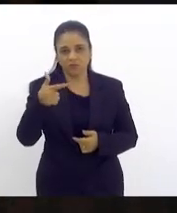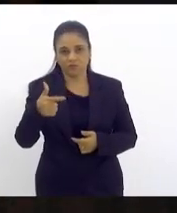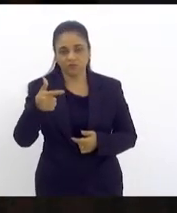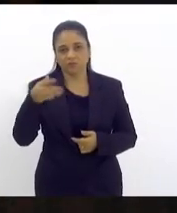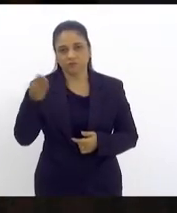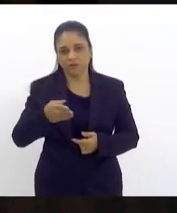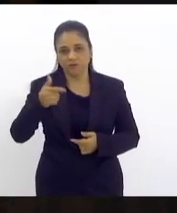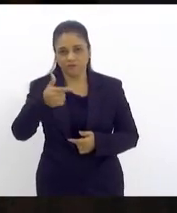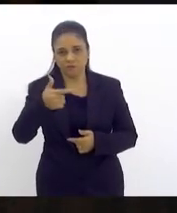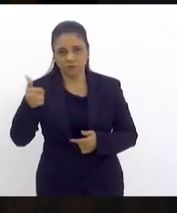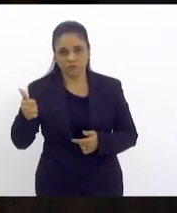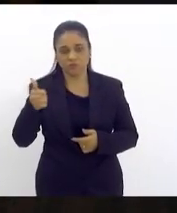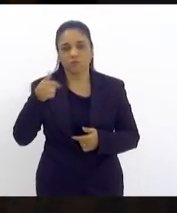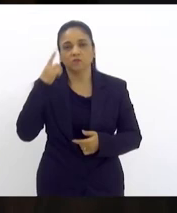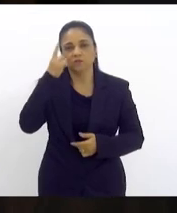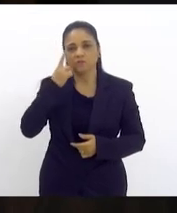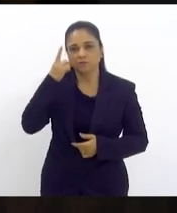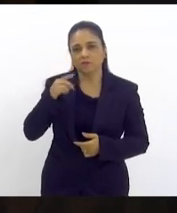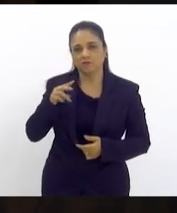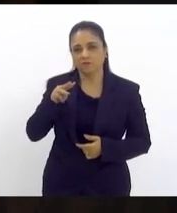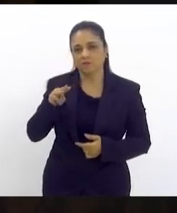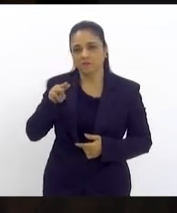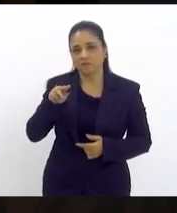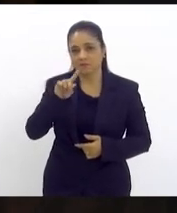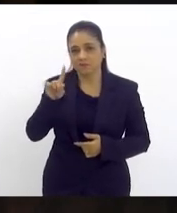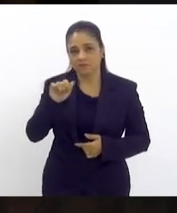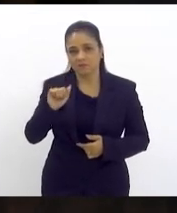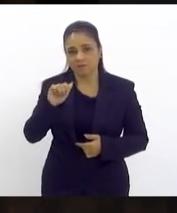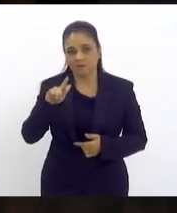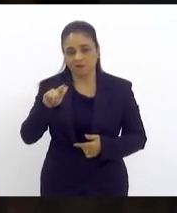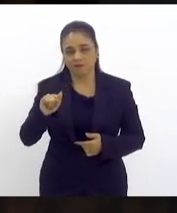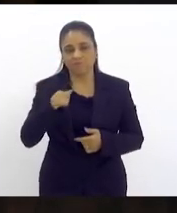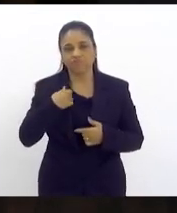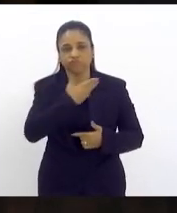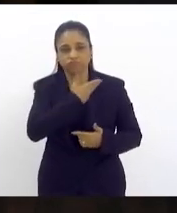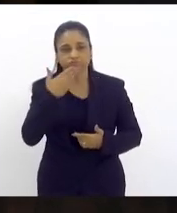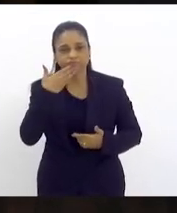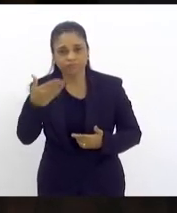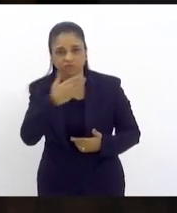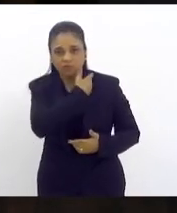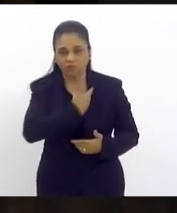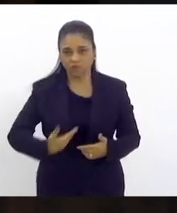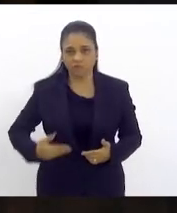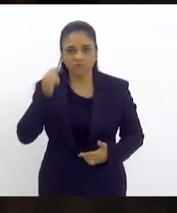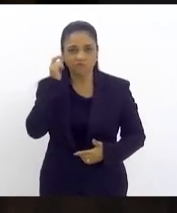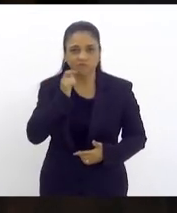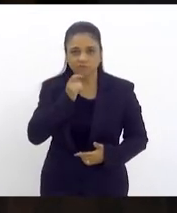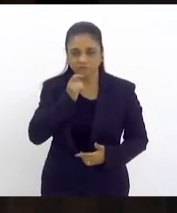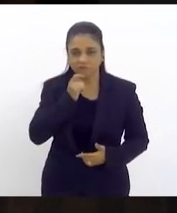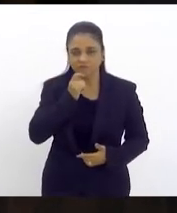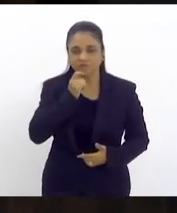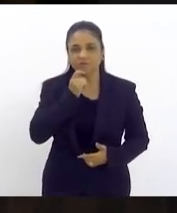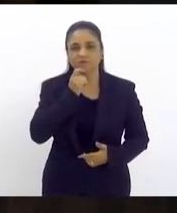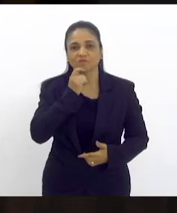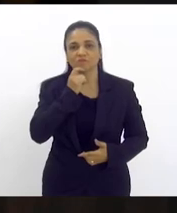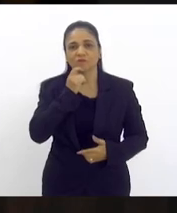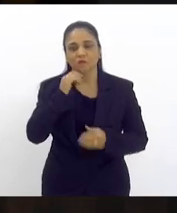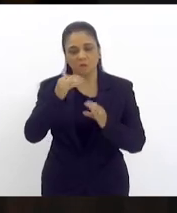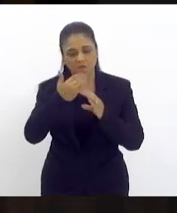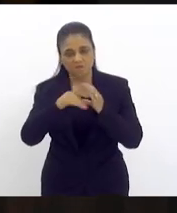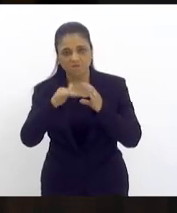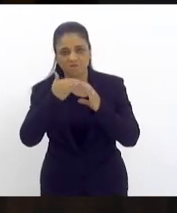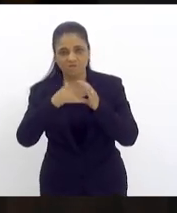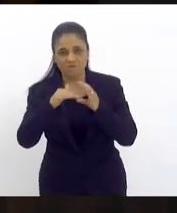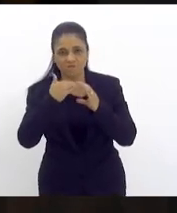Marcelo Dino e Renato Zaca que solicitam Excelentíssimo Senhor governador do Estado do Rio de Janeiro Cláudio Castro um envio de